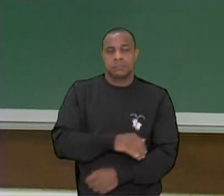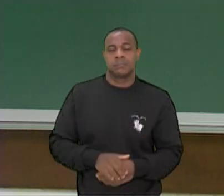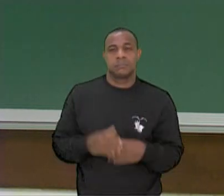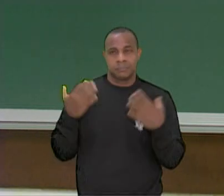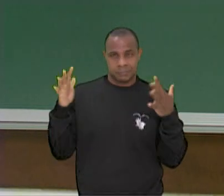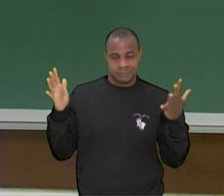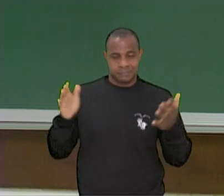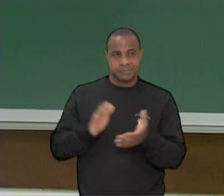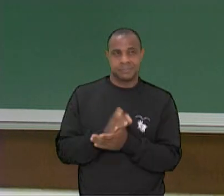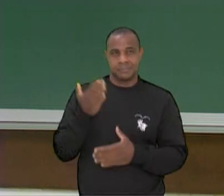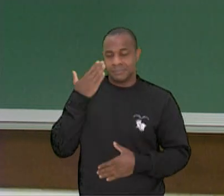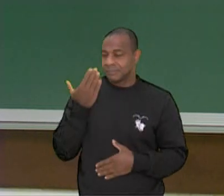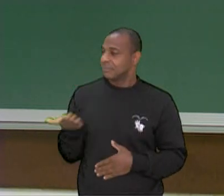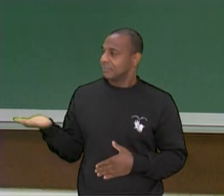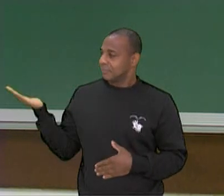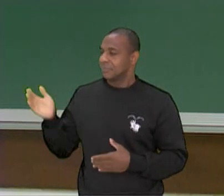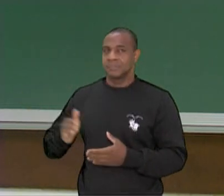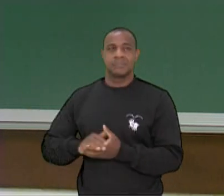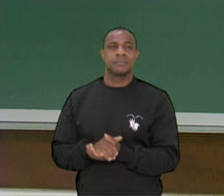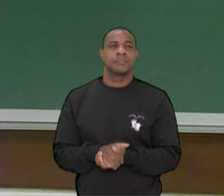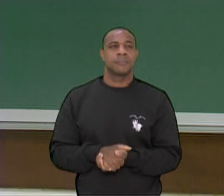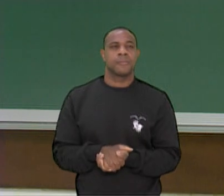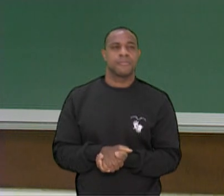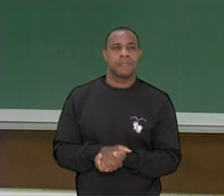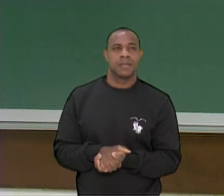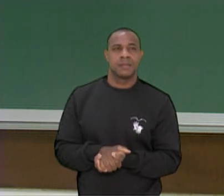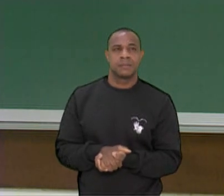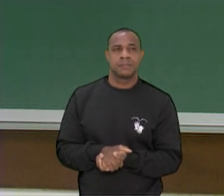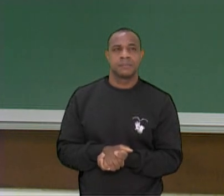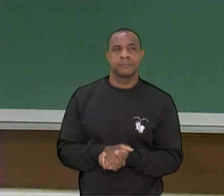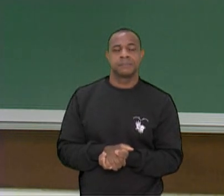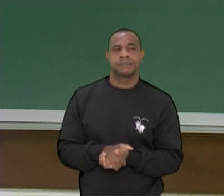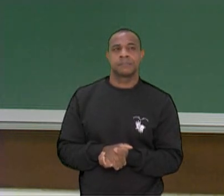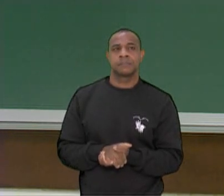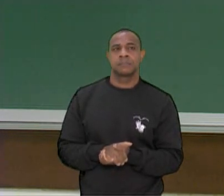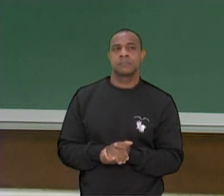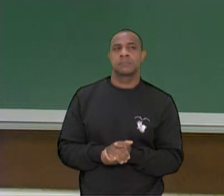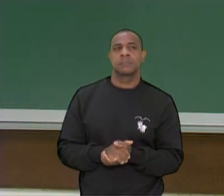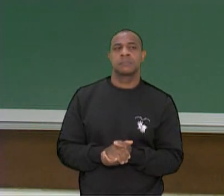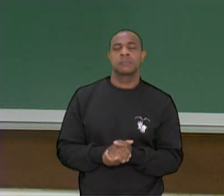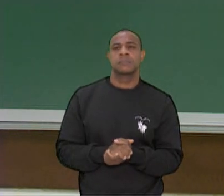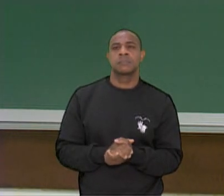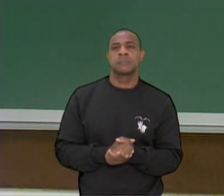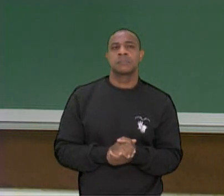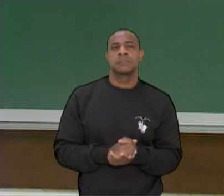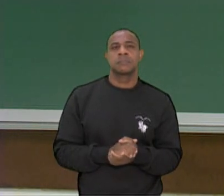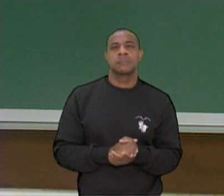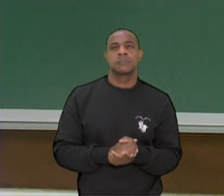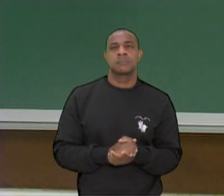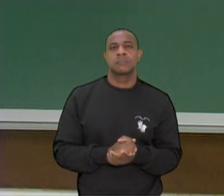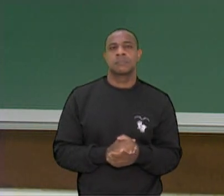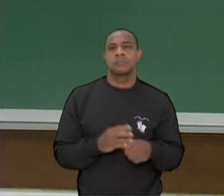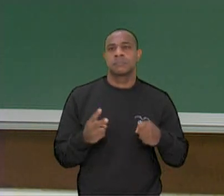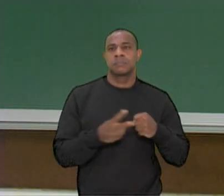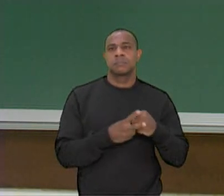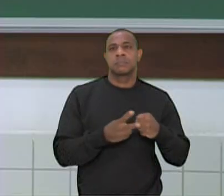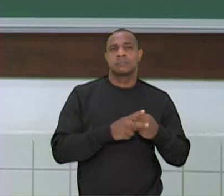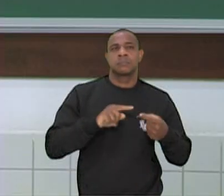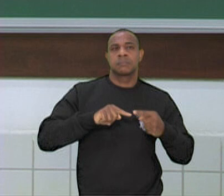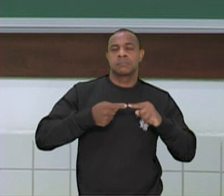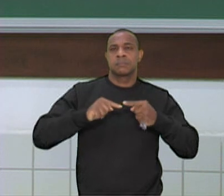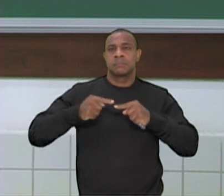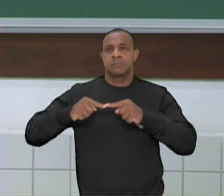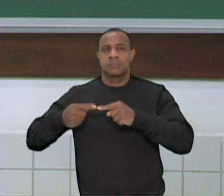quem acertou. Vamos seguindo então. Um pouquinho aqui sobre concordância verbo-nominal.